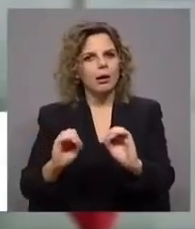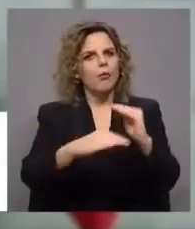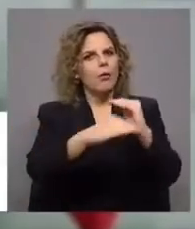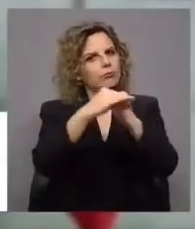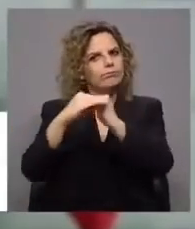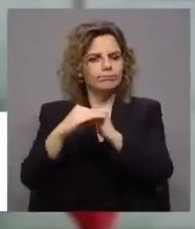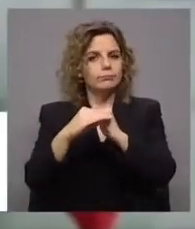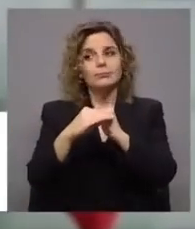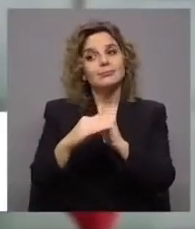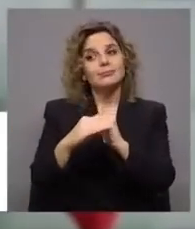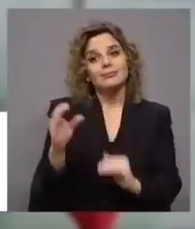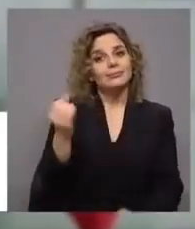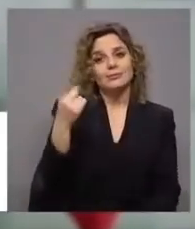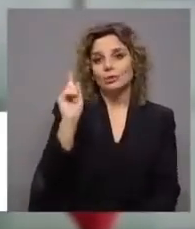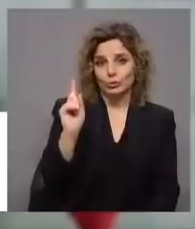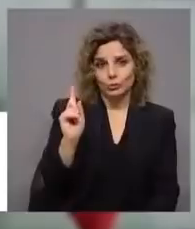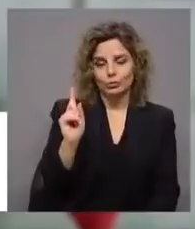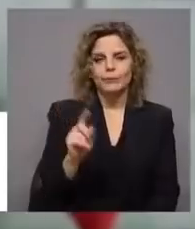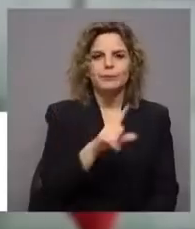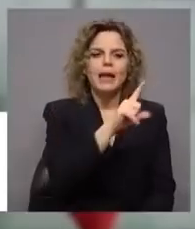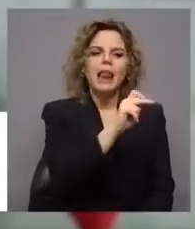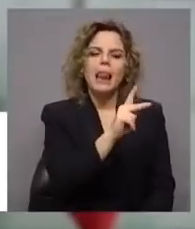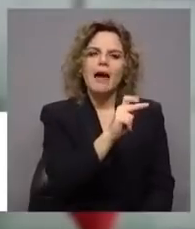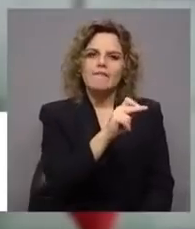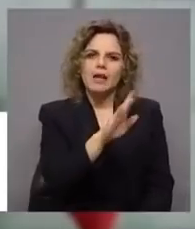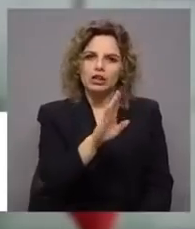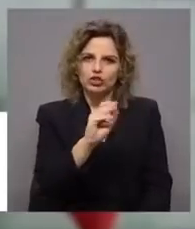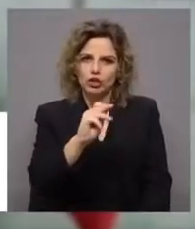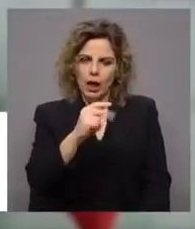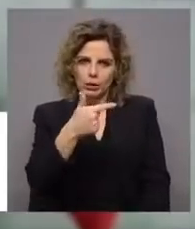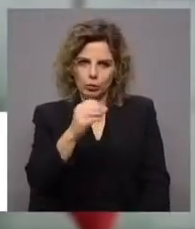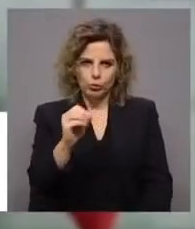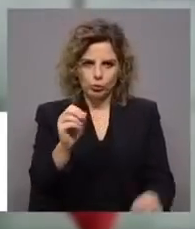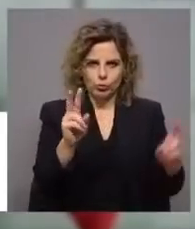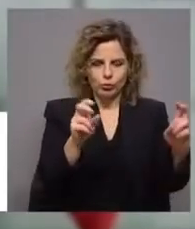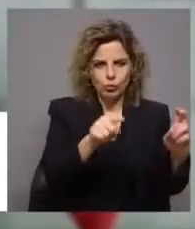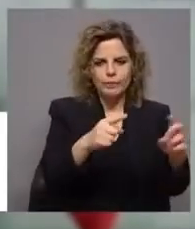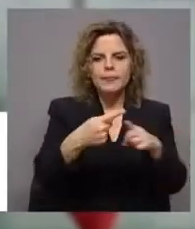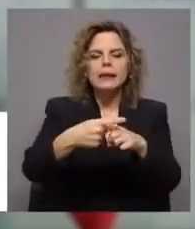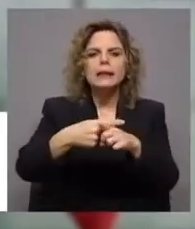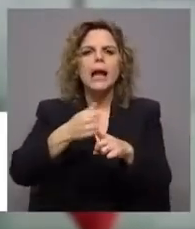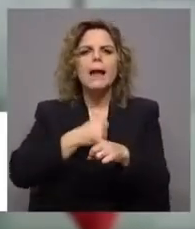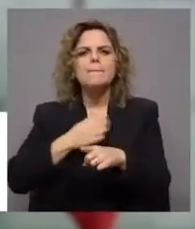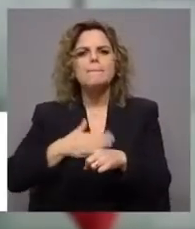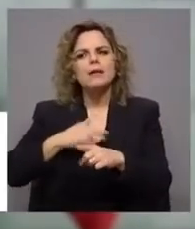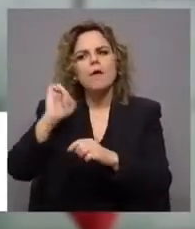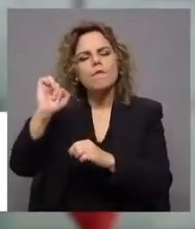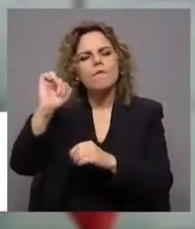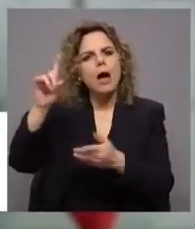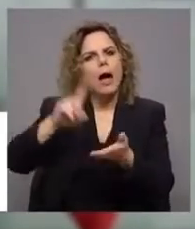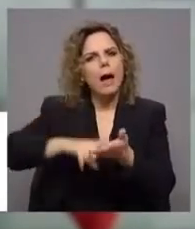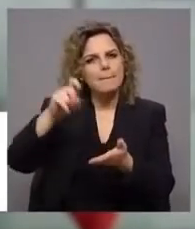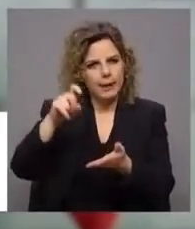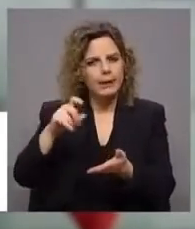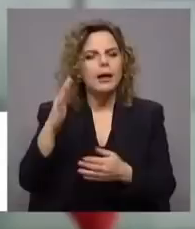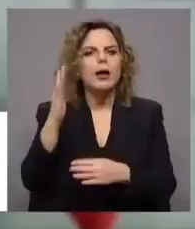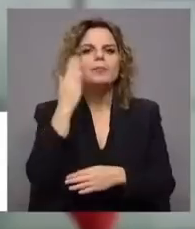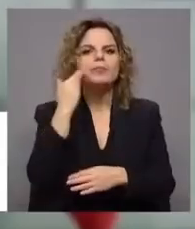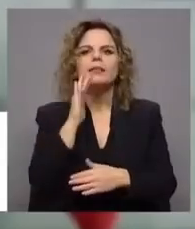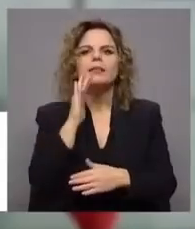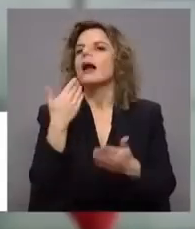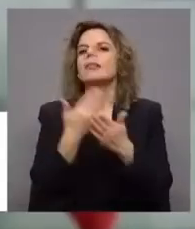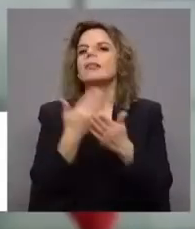Lava Jato, uma parte dela, do Ministério Público, estava a serviço dos interesses das empresas americanas para tentar quebrar